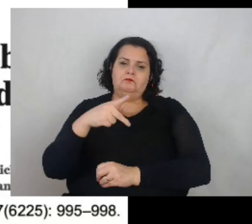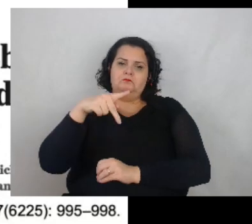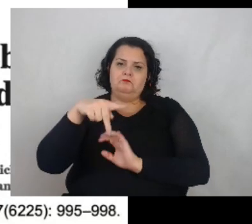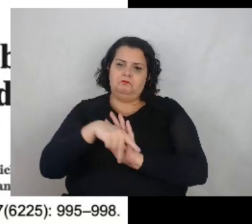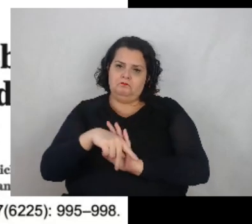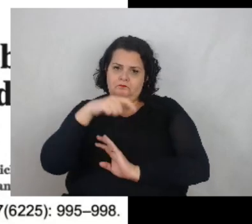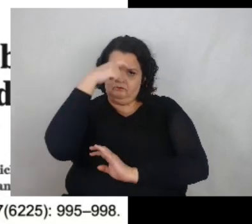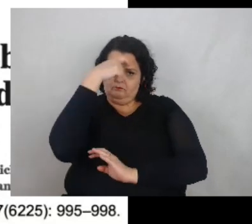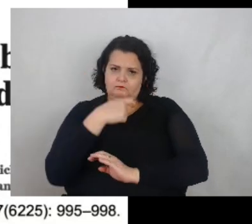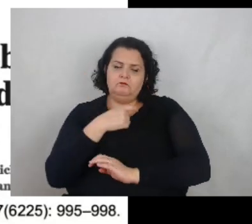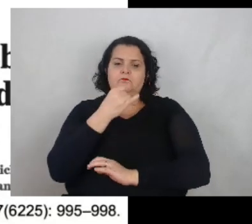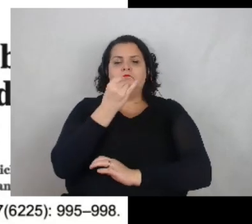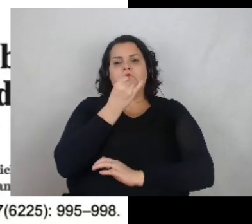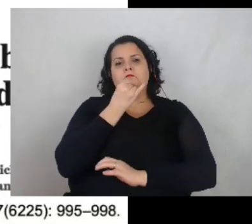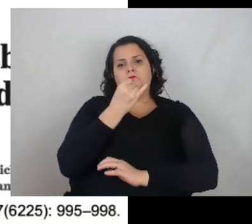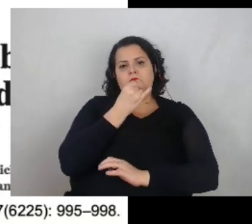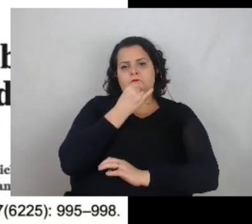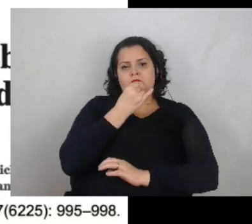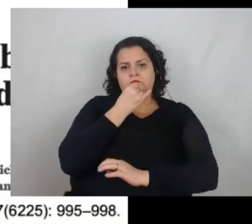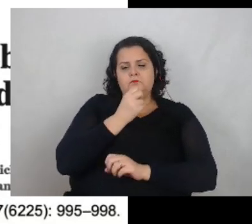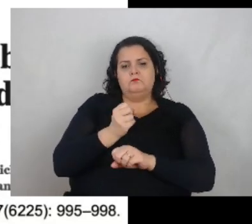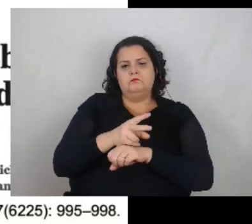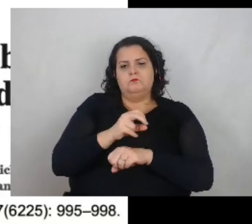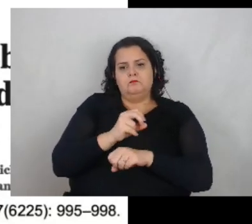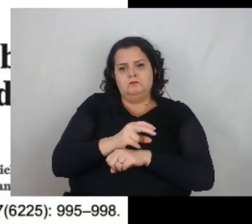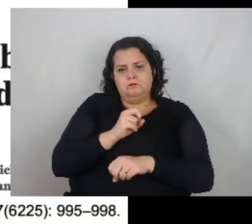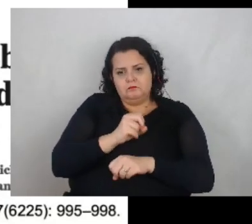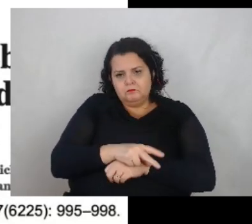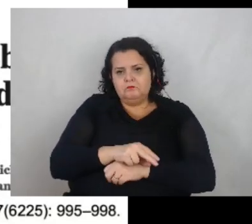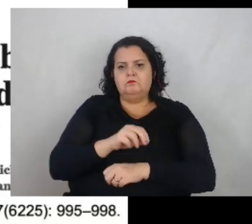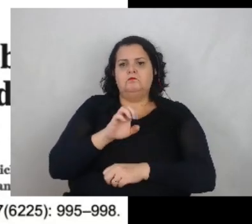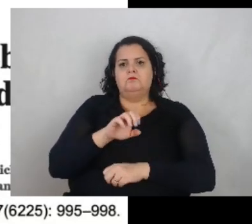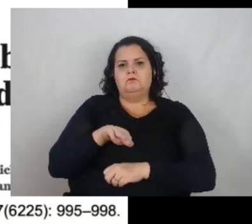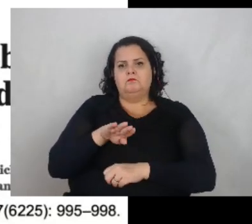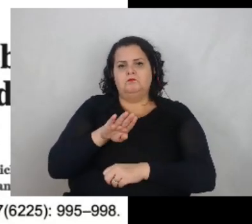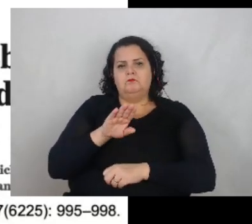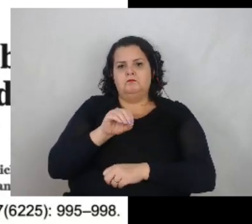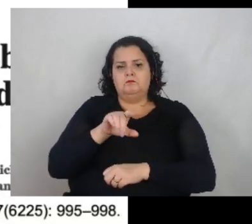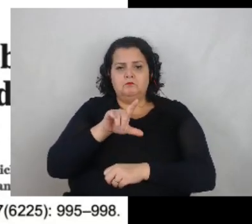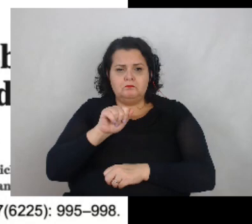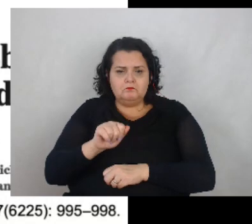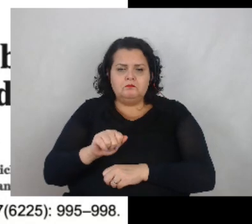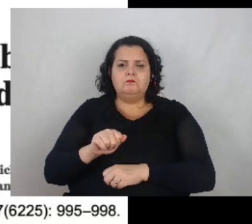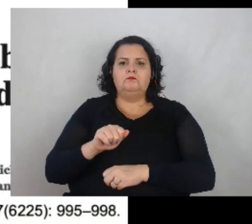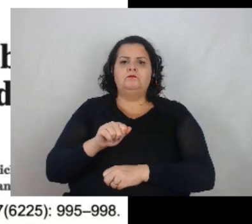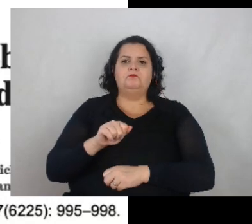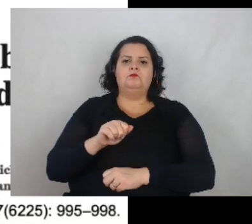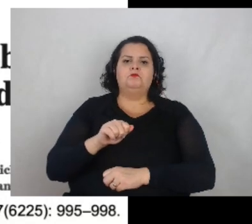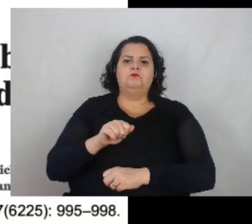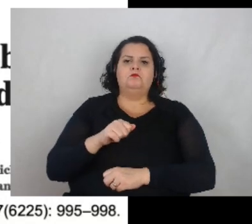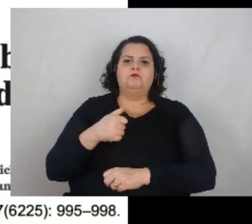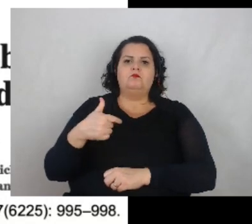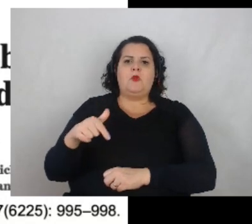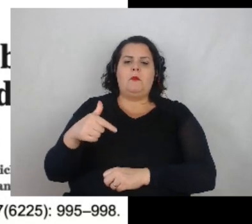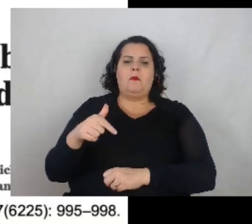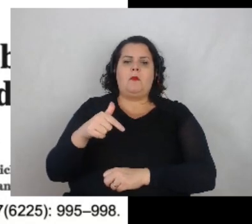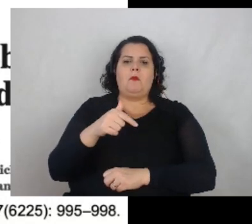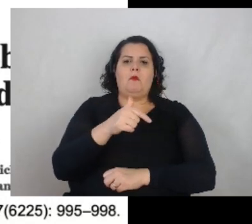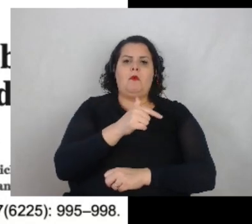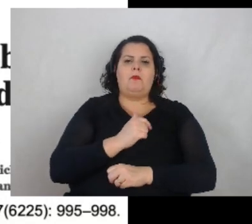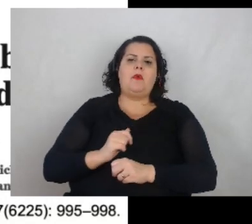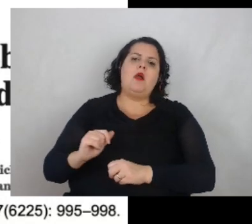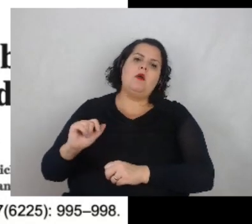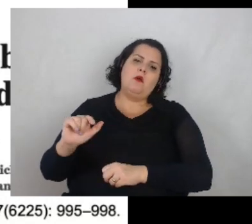como, por exemplo, o vírus Ebola, o vírus da MERS-CoV, essa via sinalização